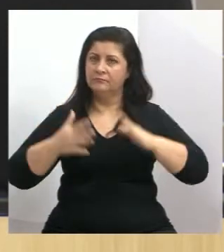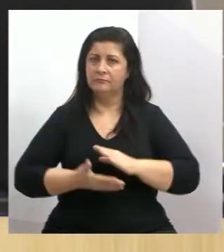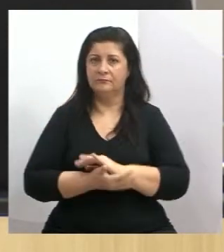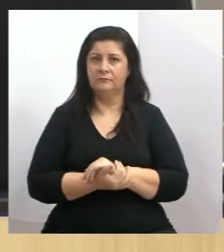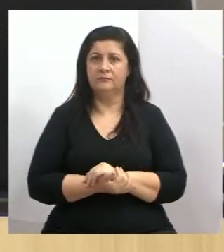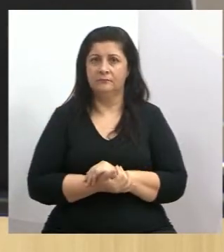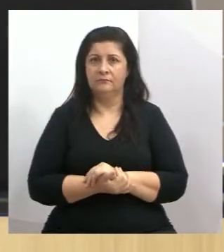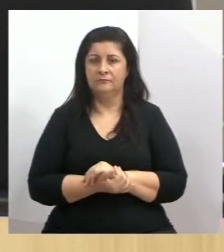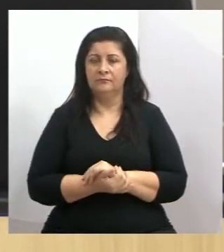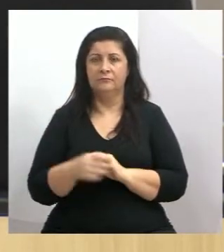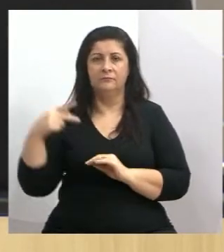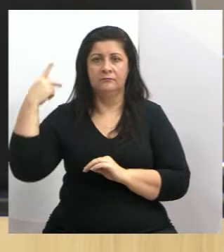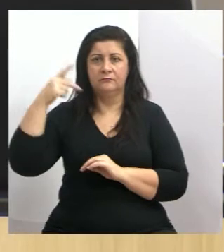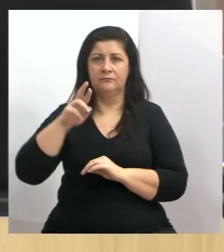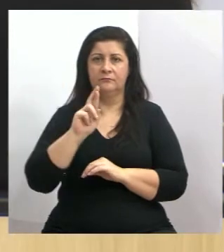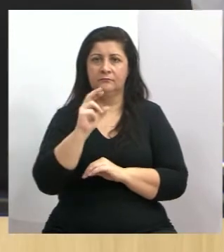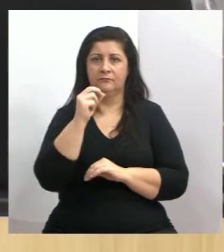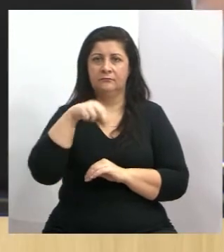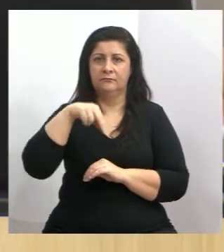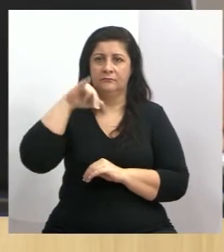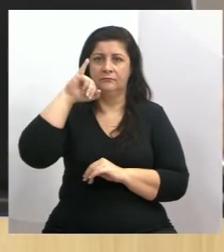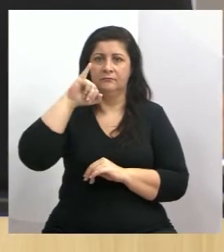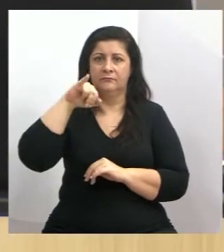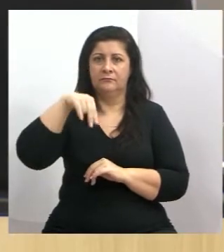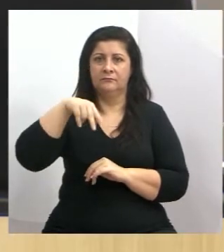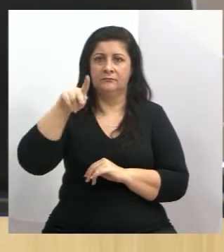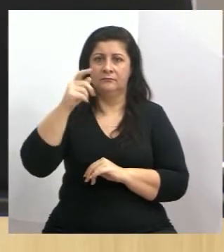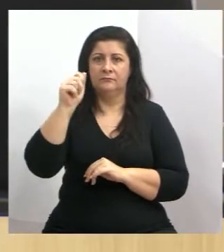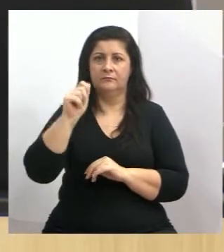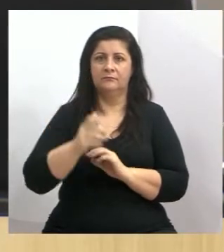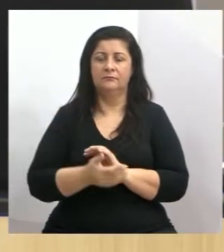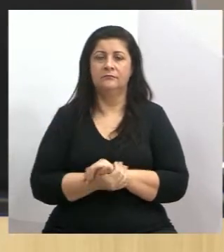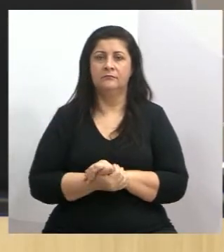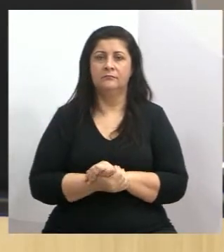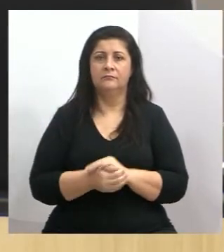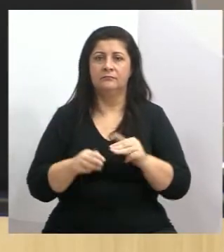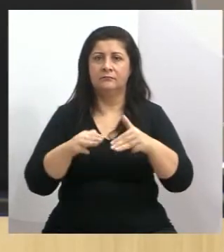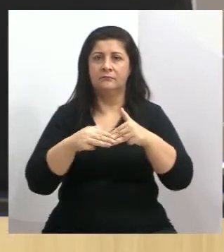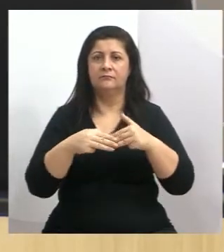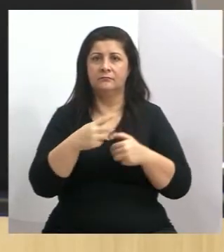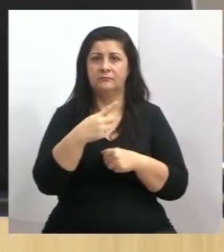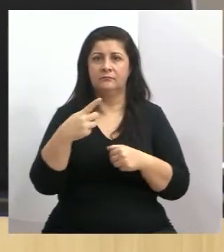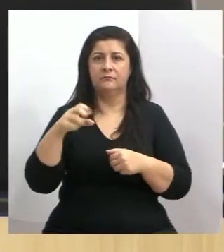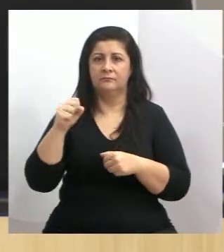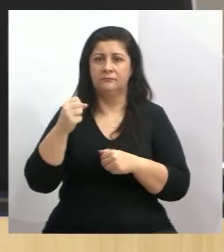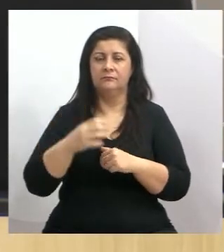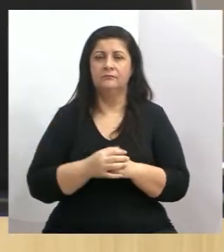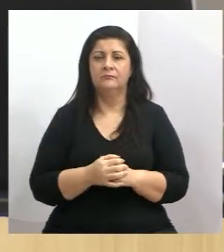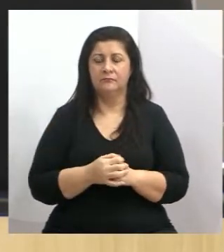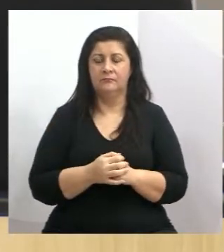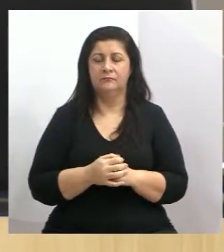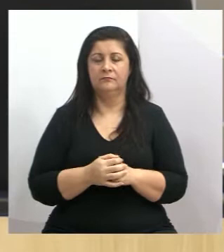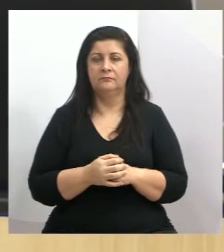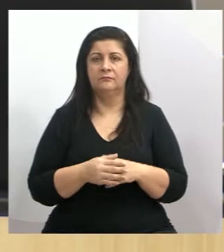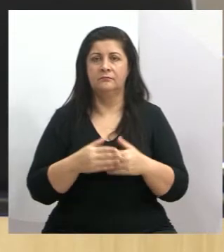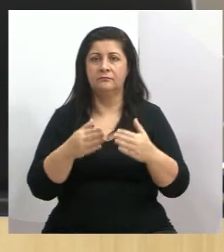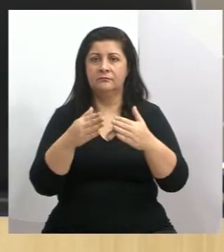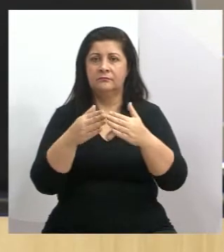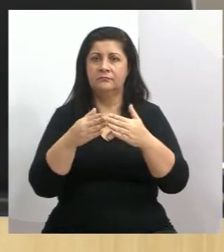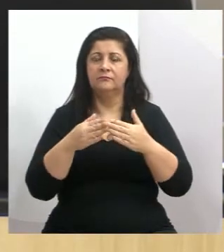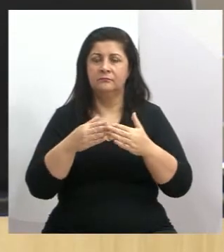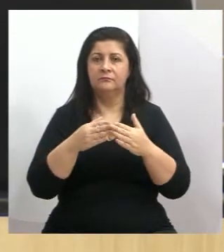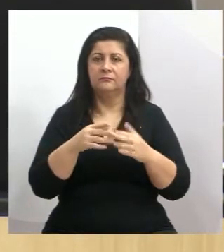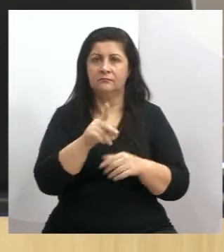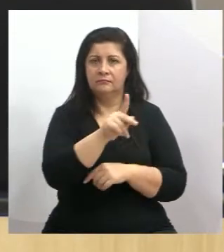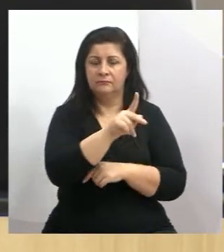manifestação Vereador rolinha a Moção 118 2021 requeremos e seletivos o